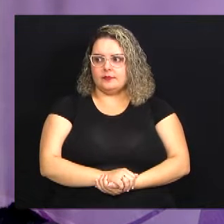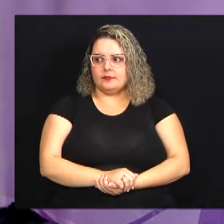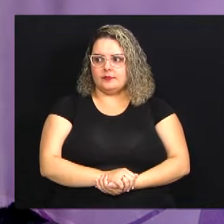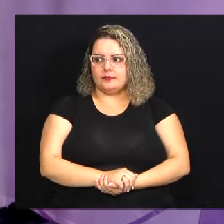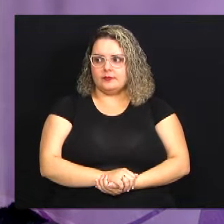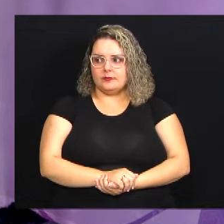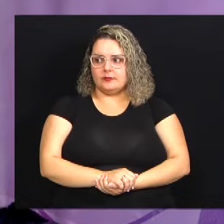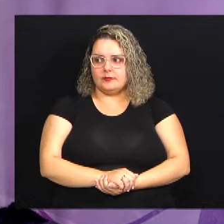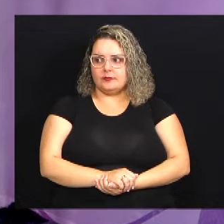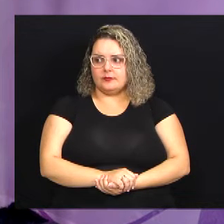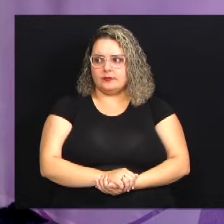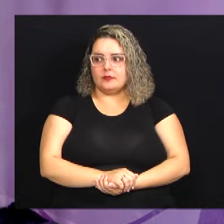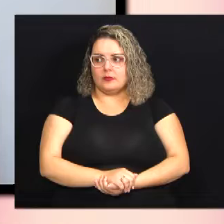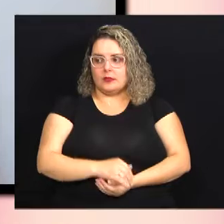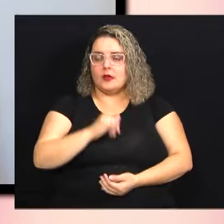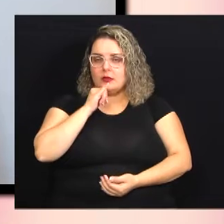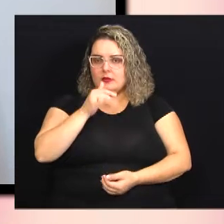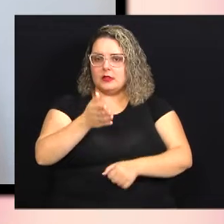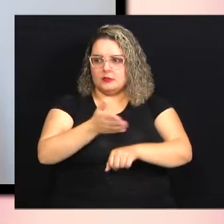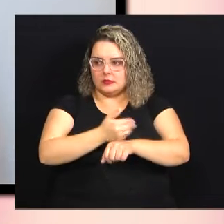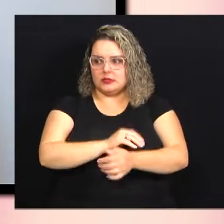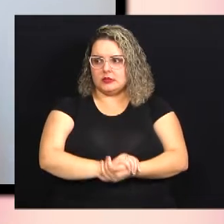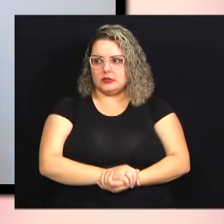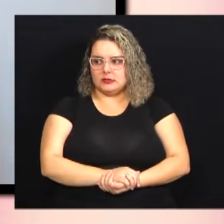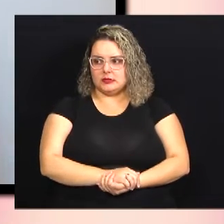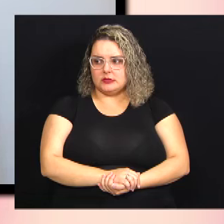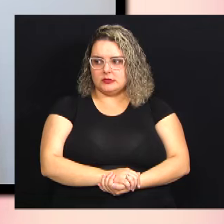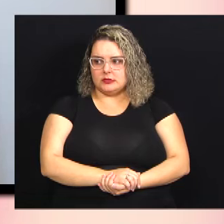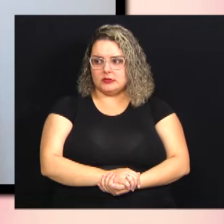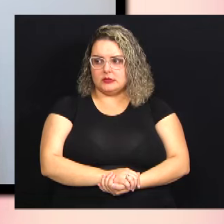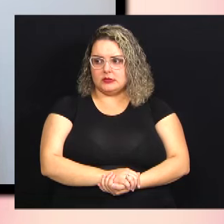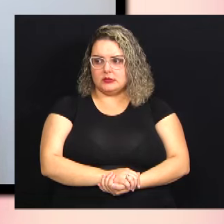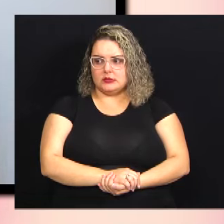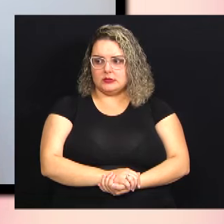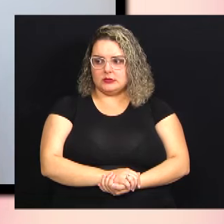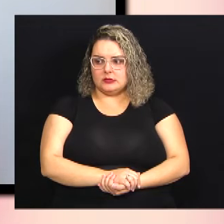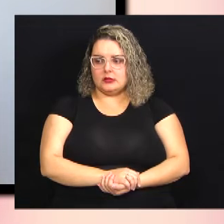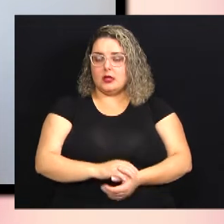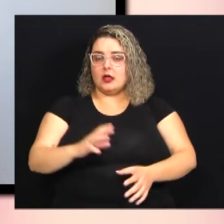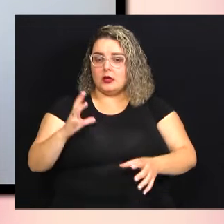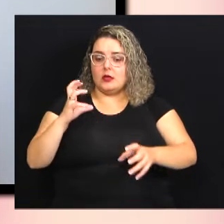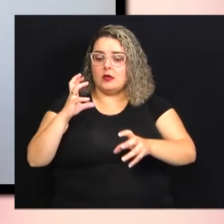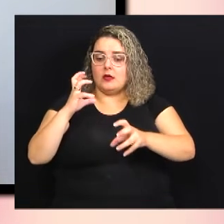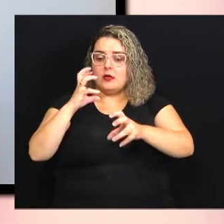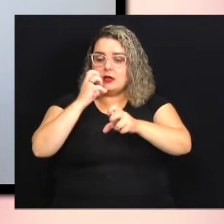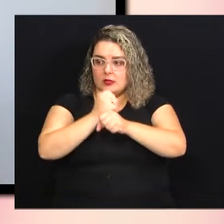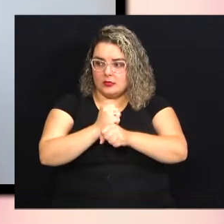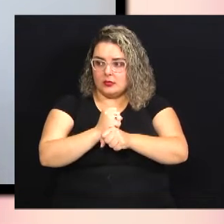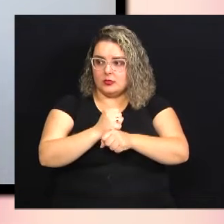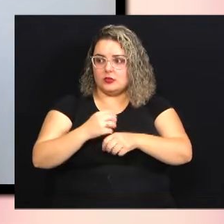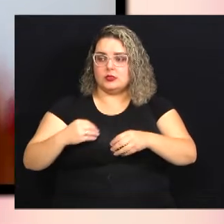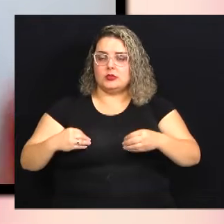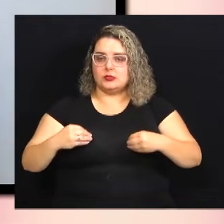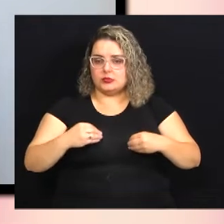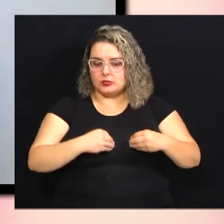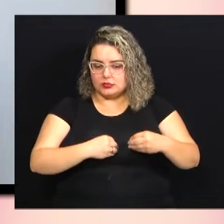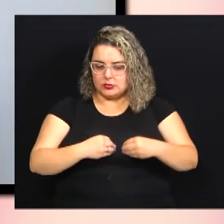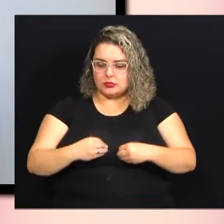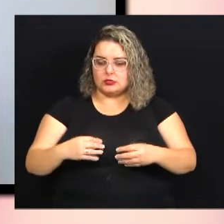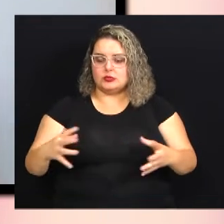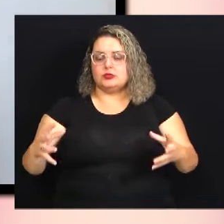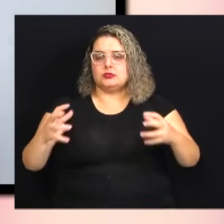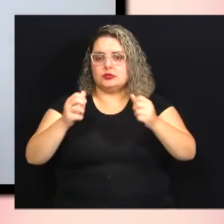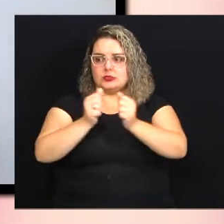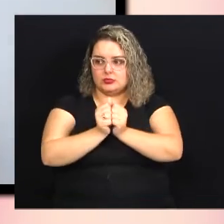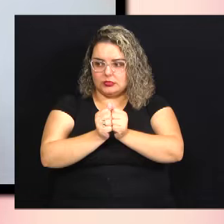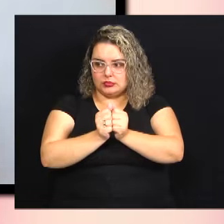É aquilo que a gente falou, né? A gente vai somando os exames, né? E juntando